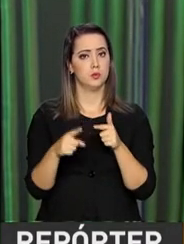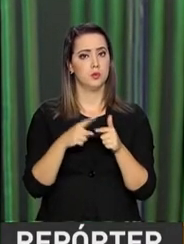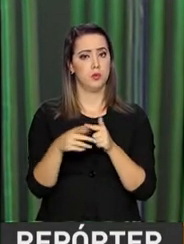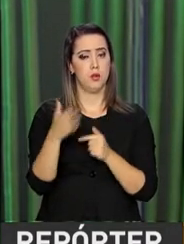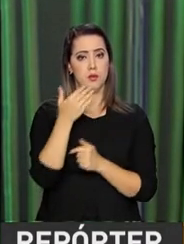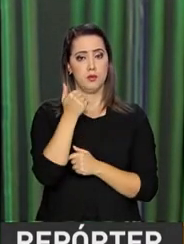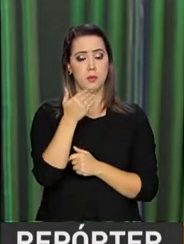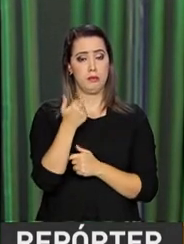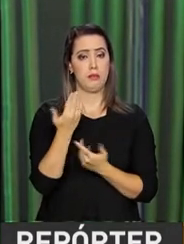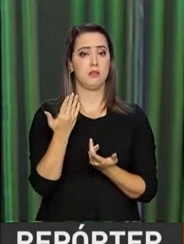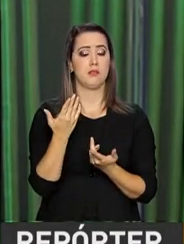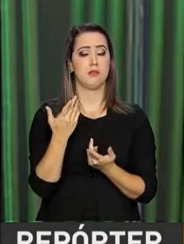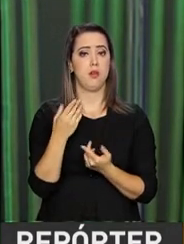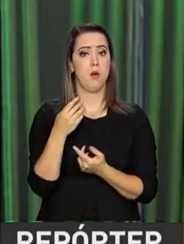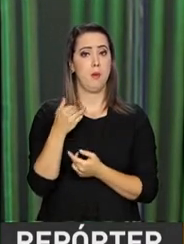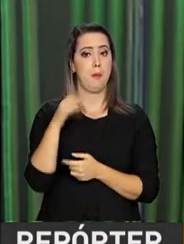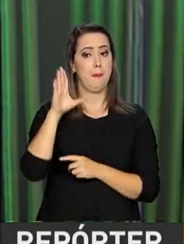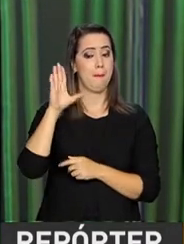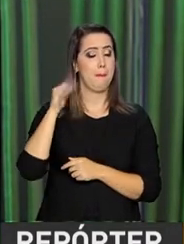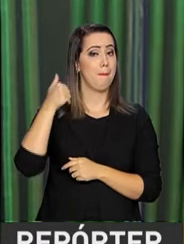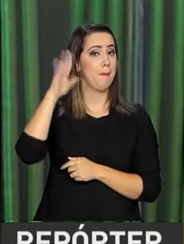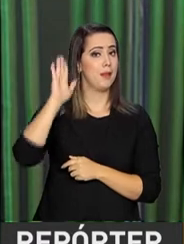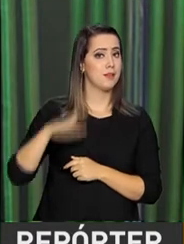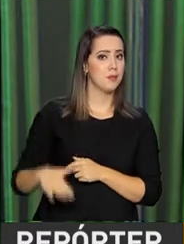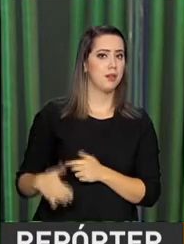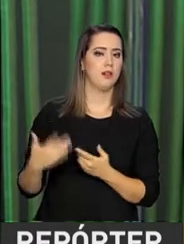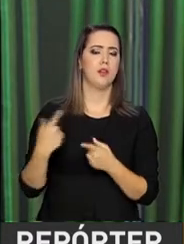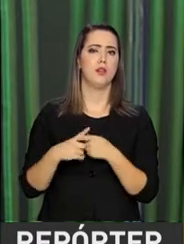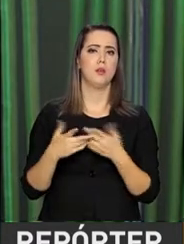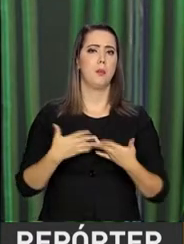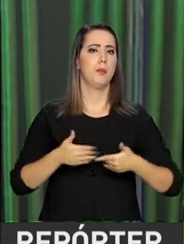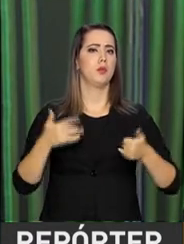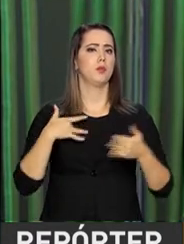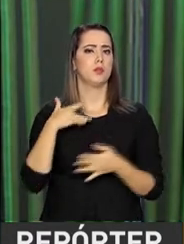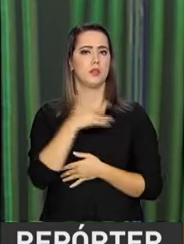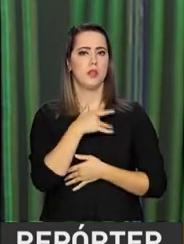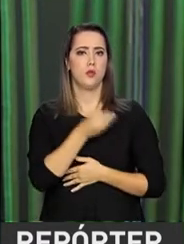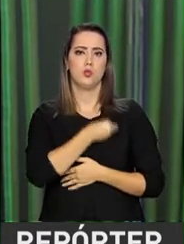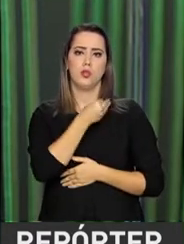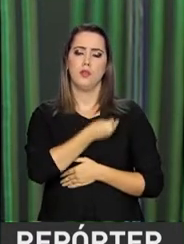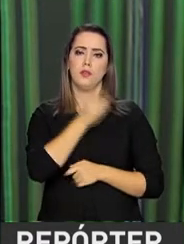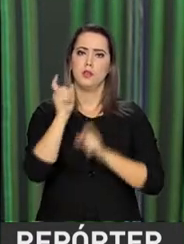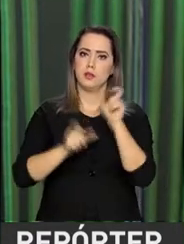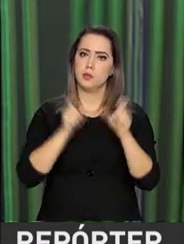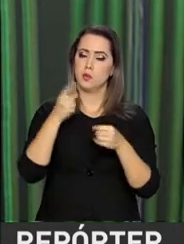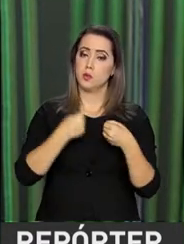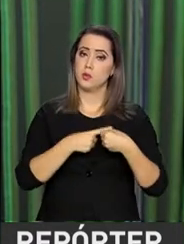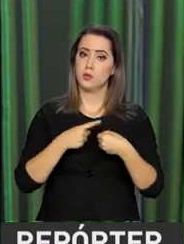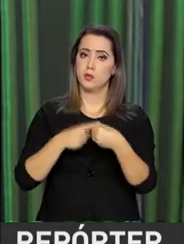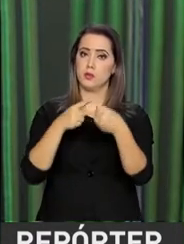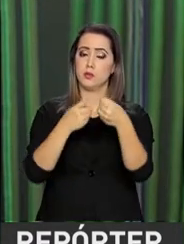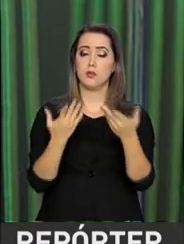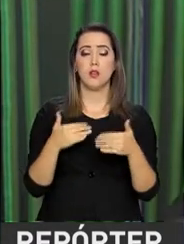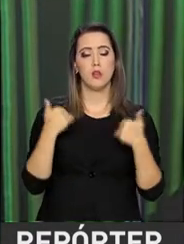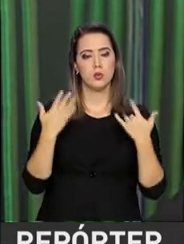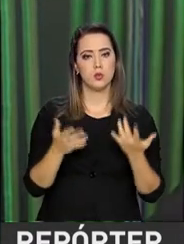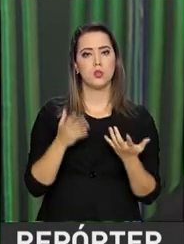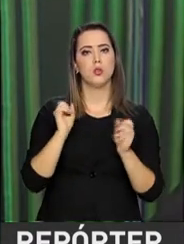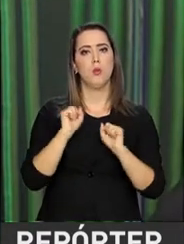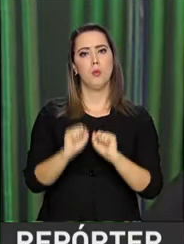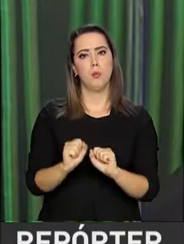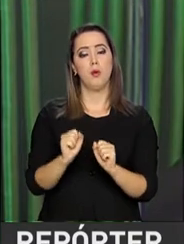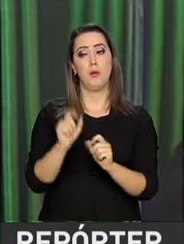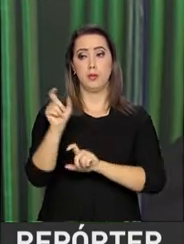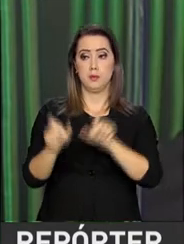alimentação melhorar a saúde ea qualidade de vida das populações urbana e liberando seu poder